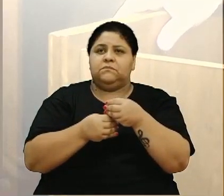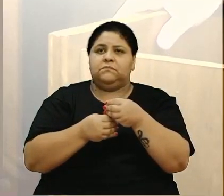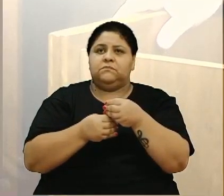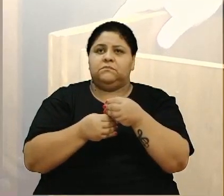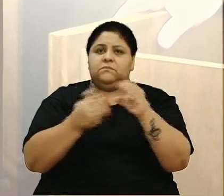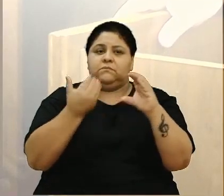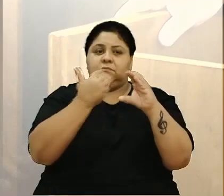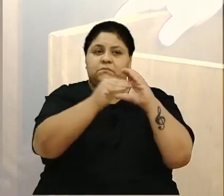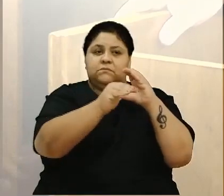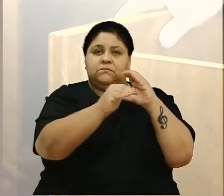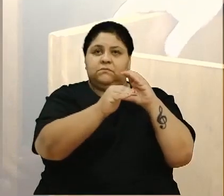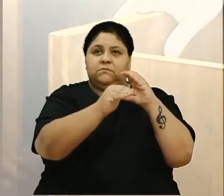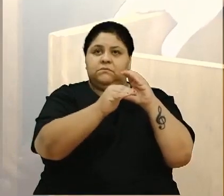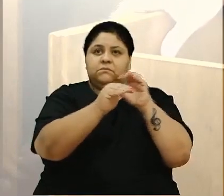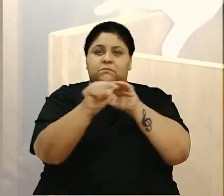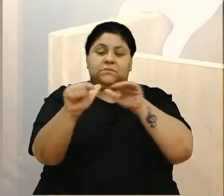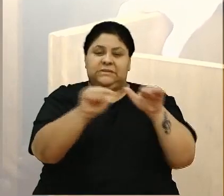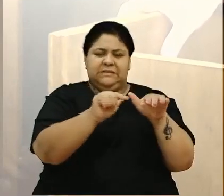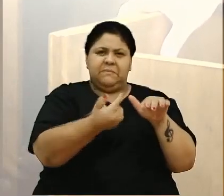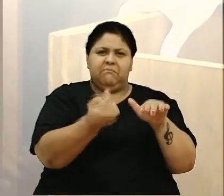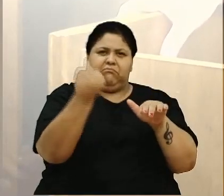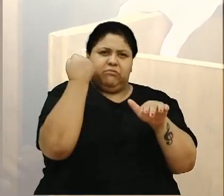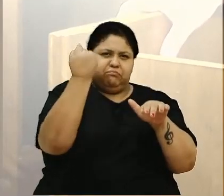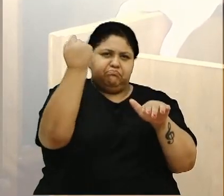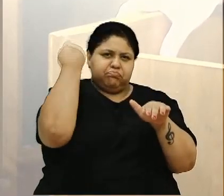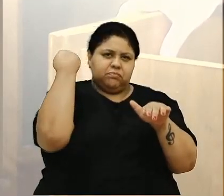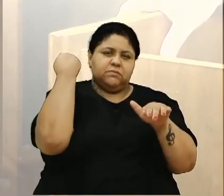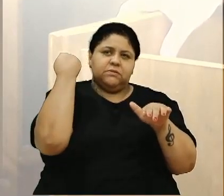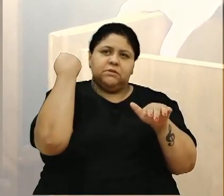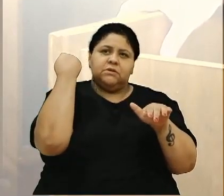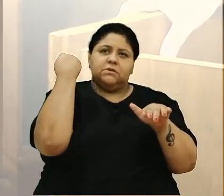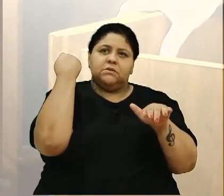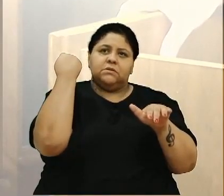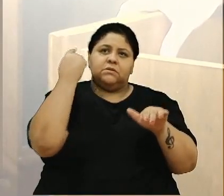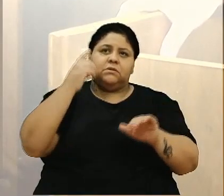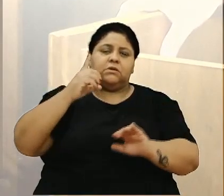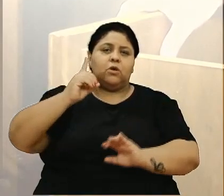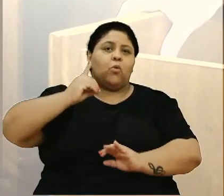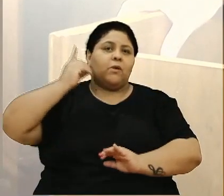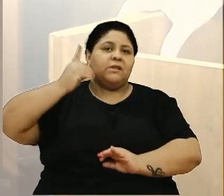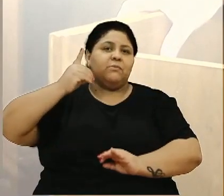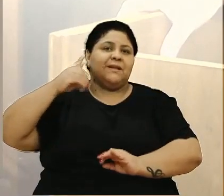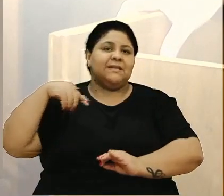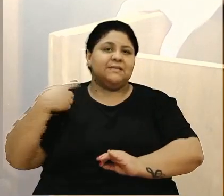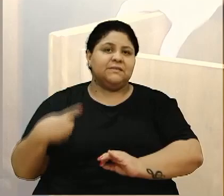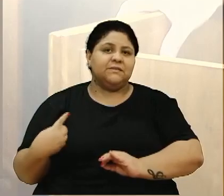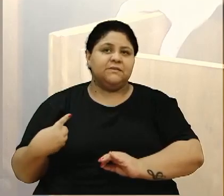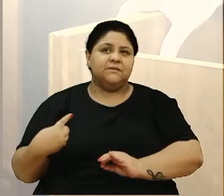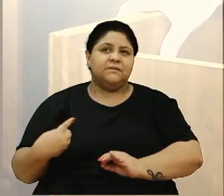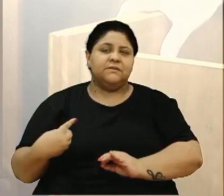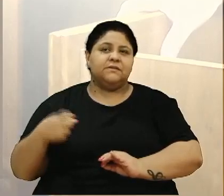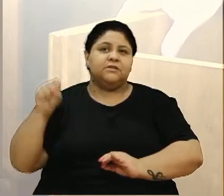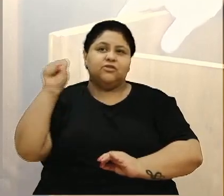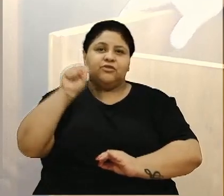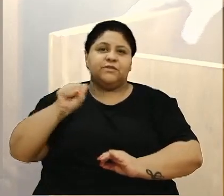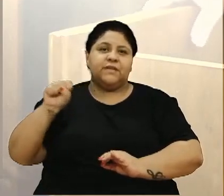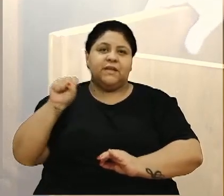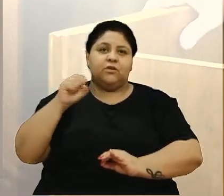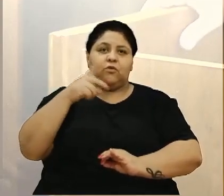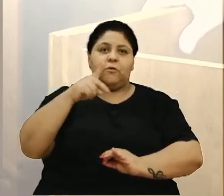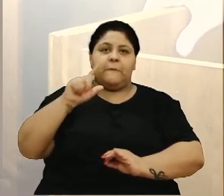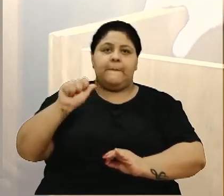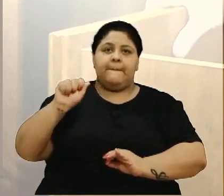destinou na semana retrasada, né? Com a deputada Denise e o senador Paim, que nós estivemos